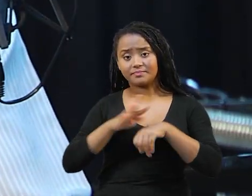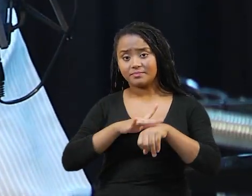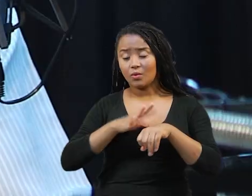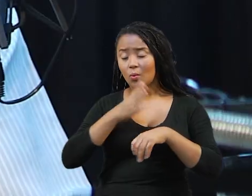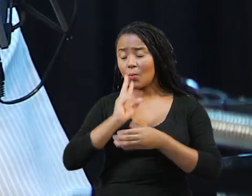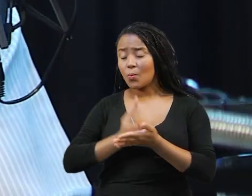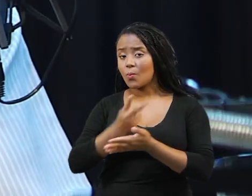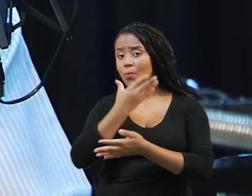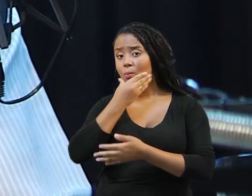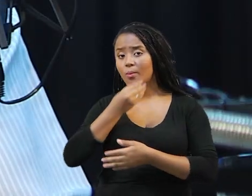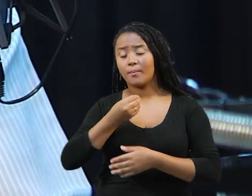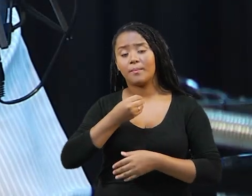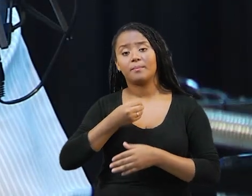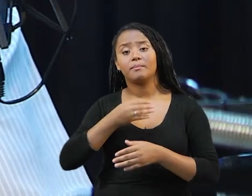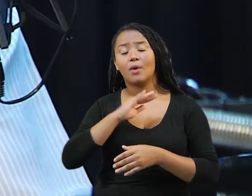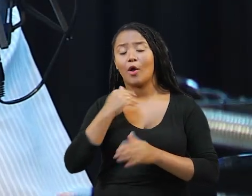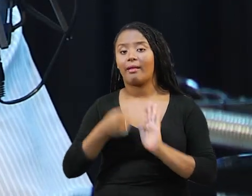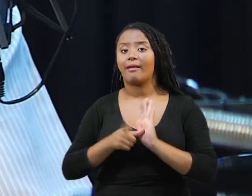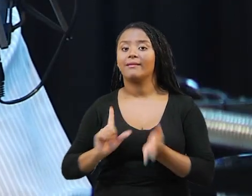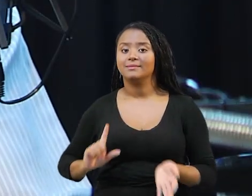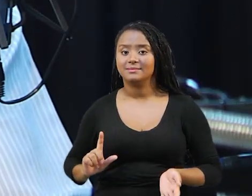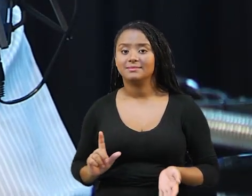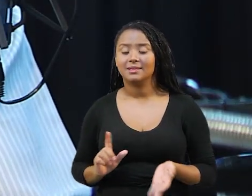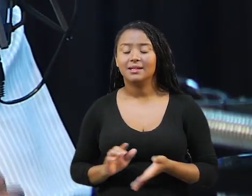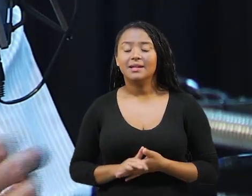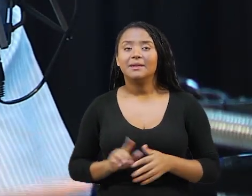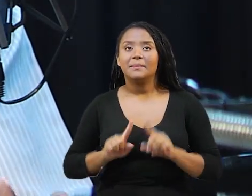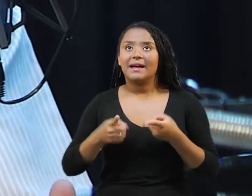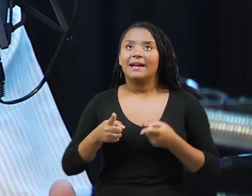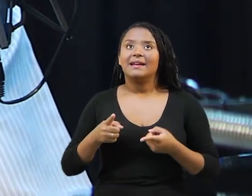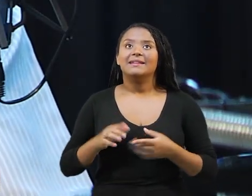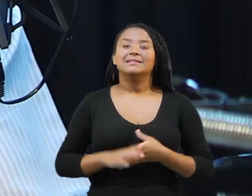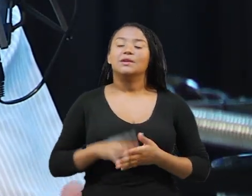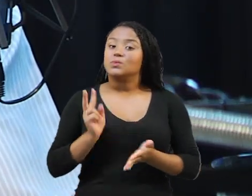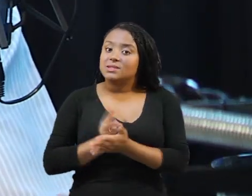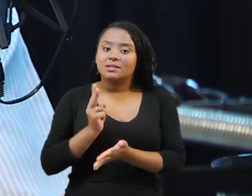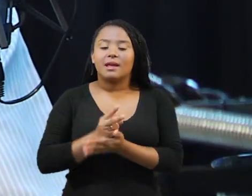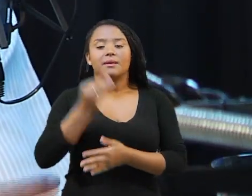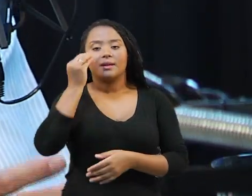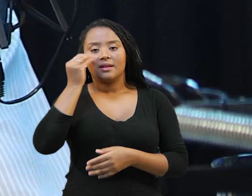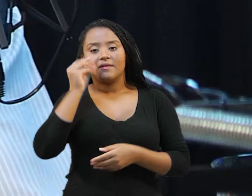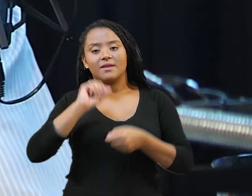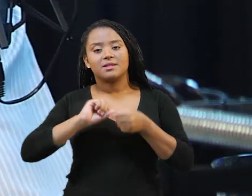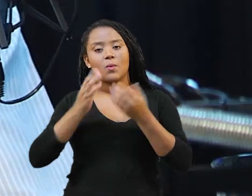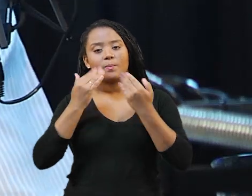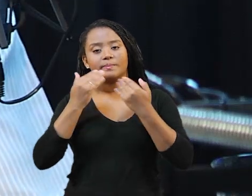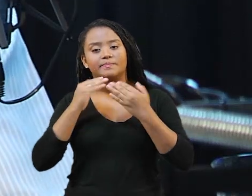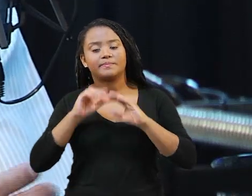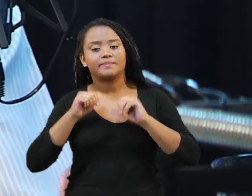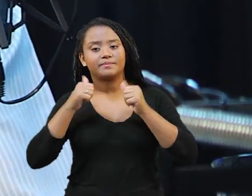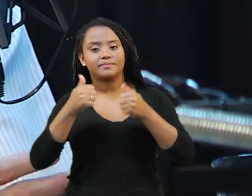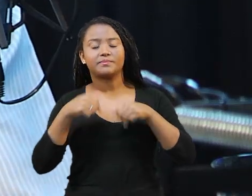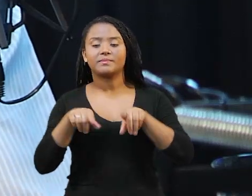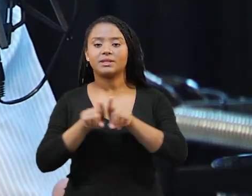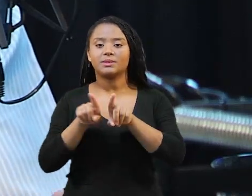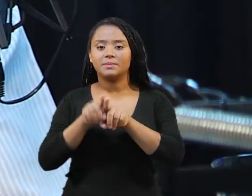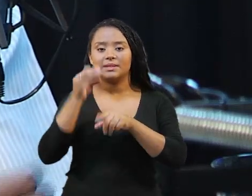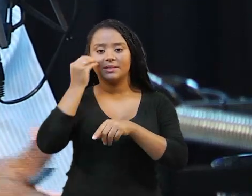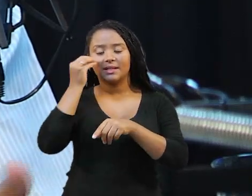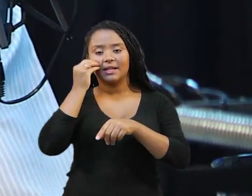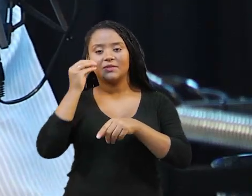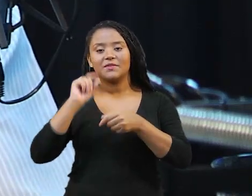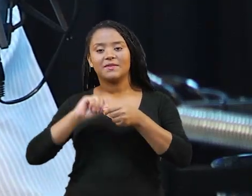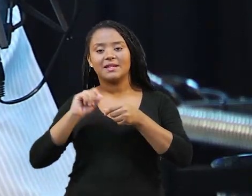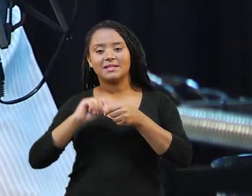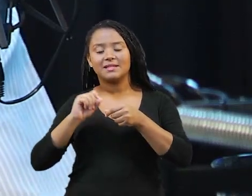doenças. Mas tento fazer uma alimentação mais regrada e tento fazer pelo menos